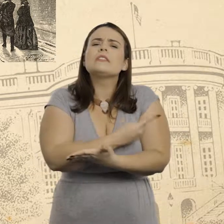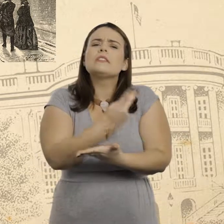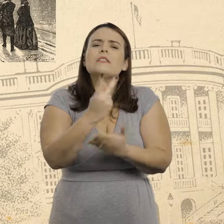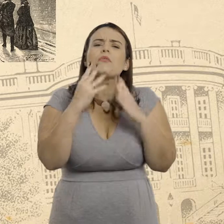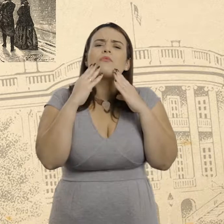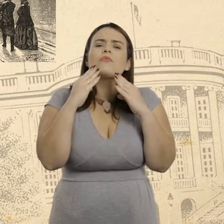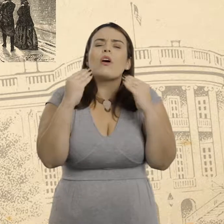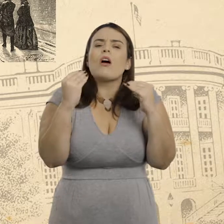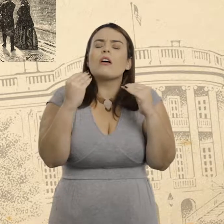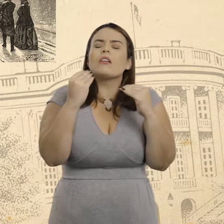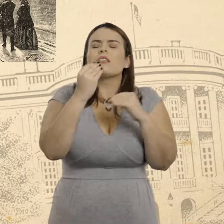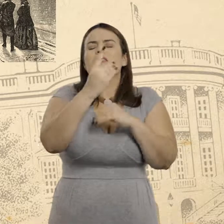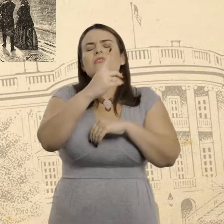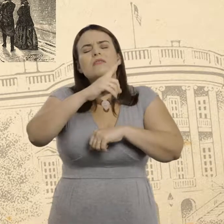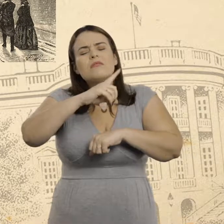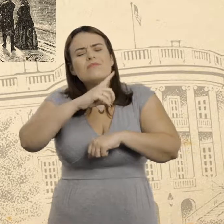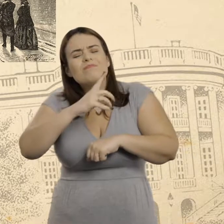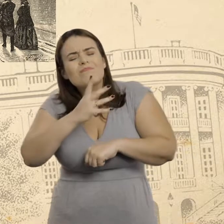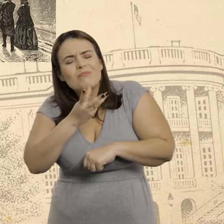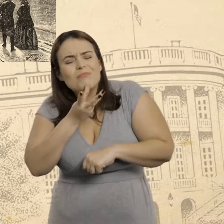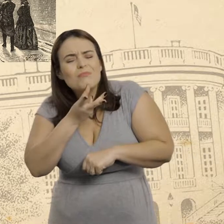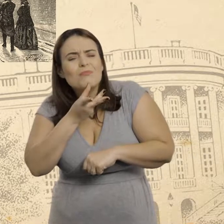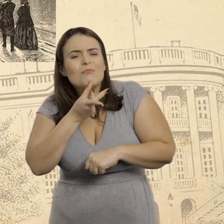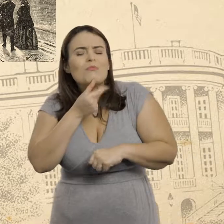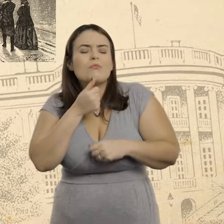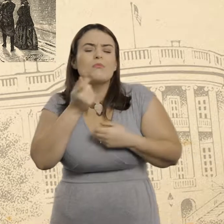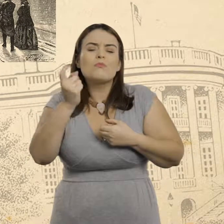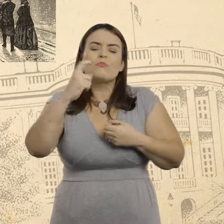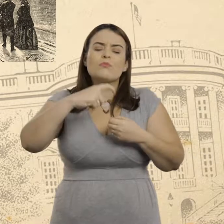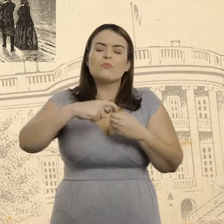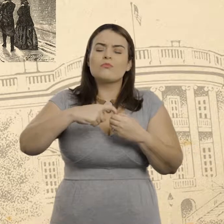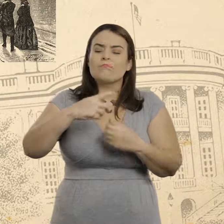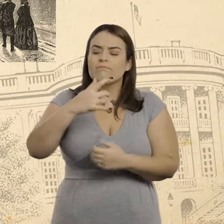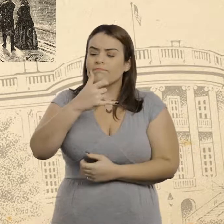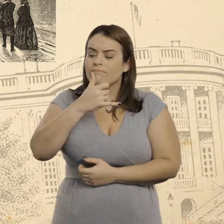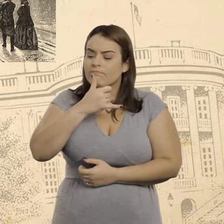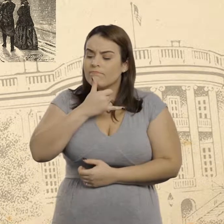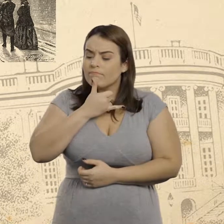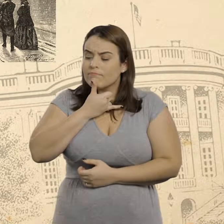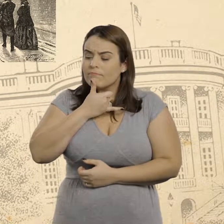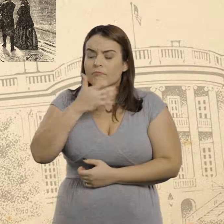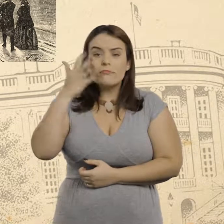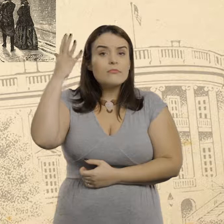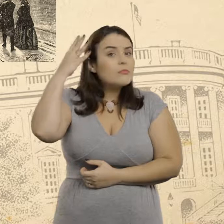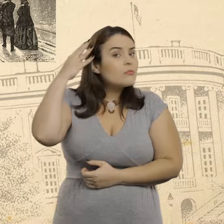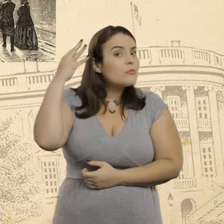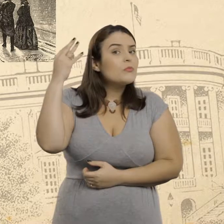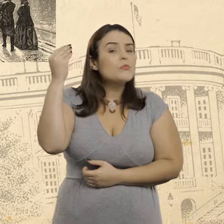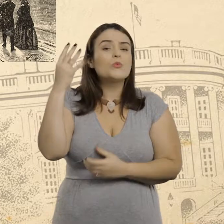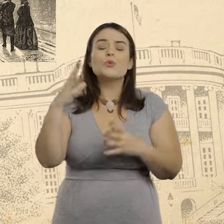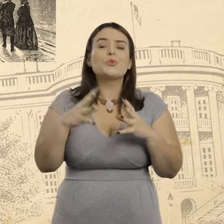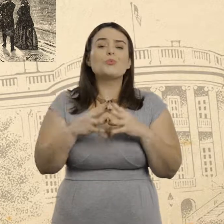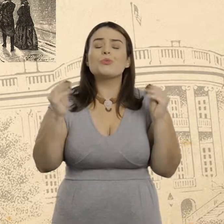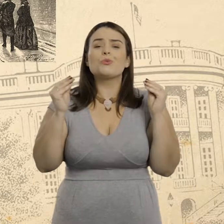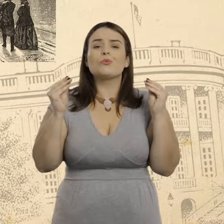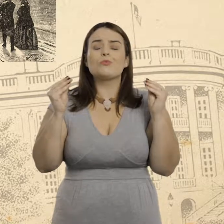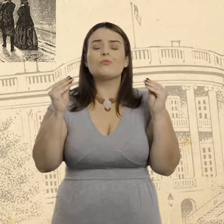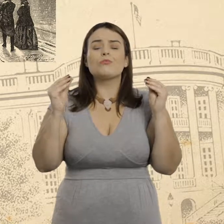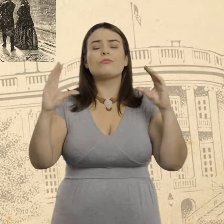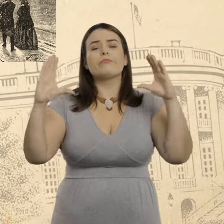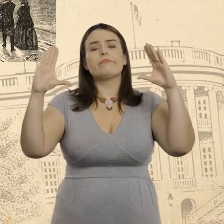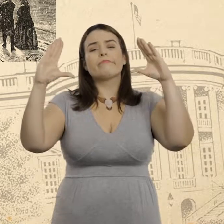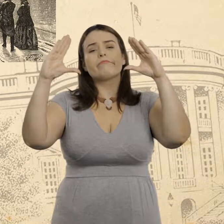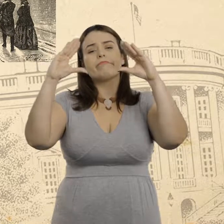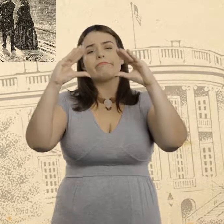que tinha acontecido com o Sr. Fogg, pois ele estava demorando para voltar. E ficou triste porque Passepartout estava